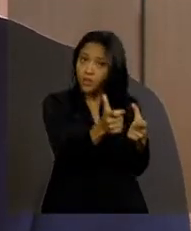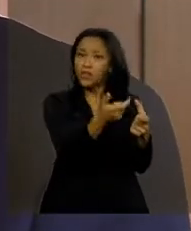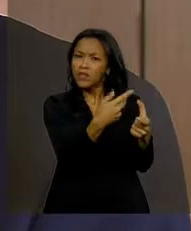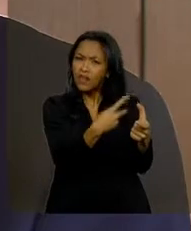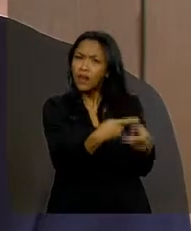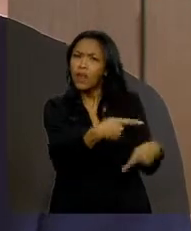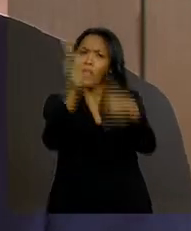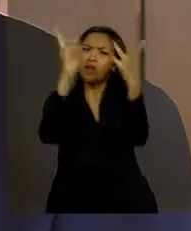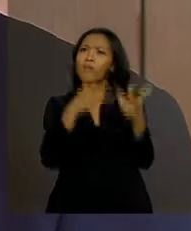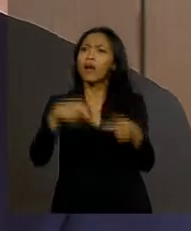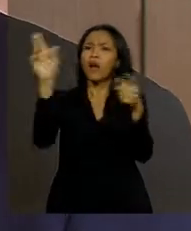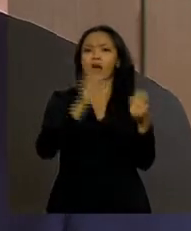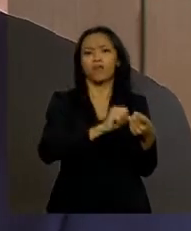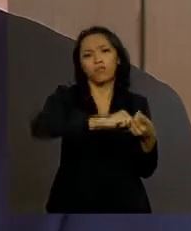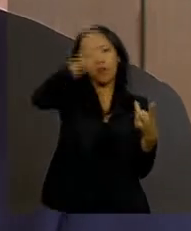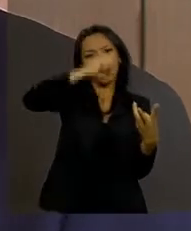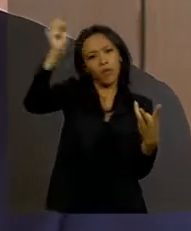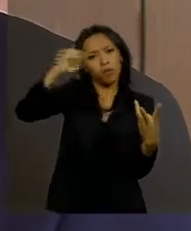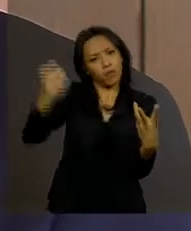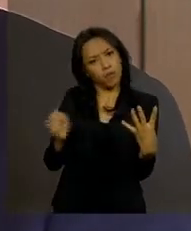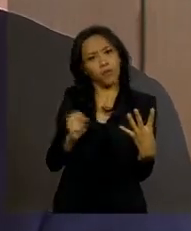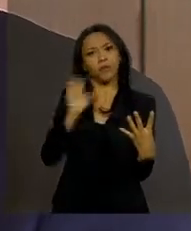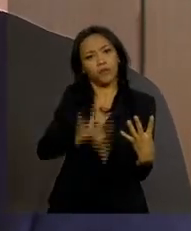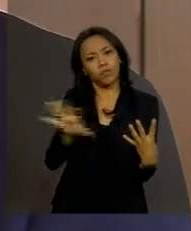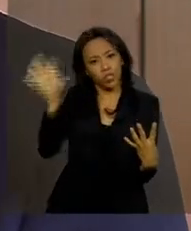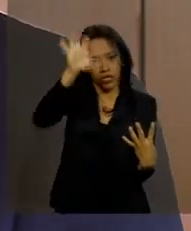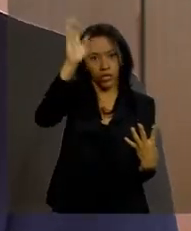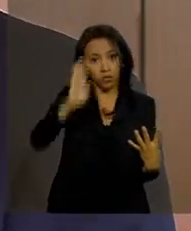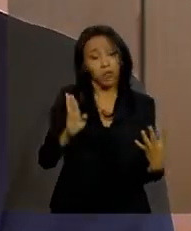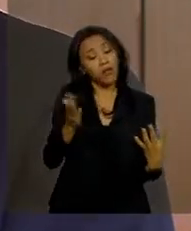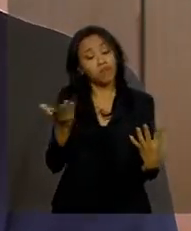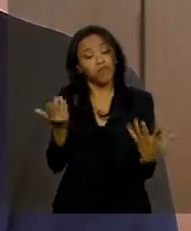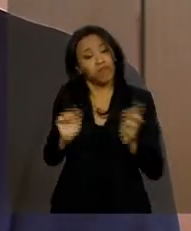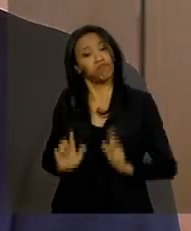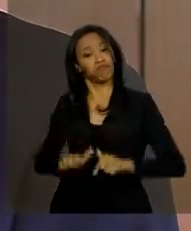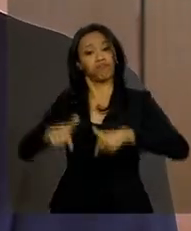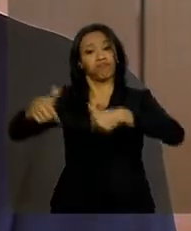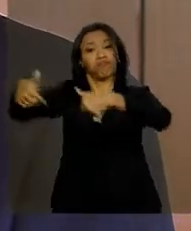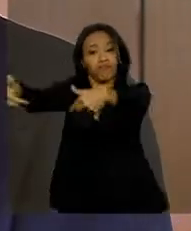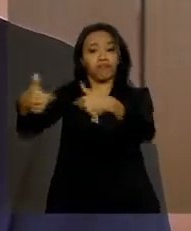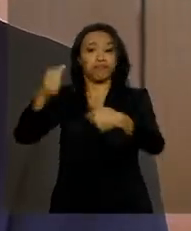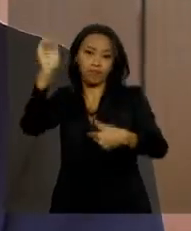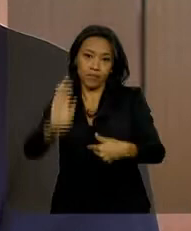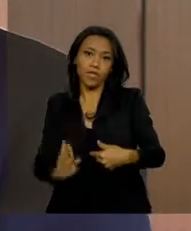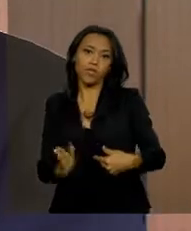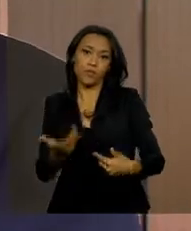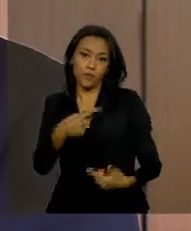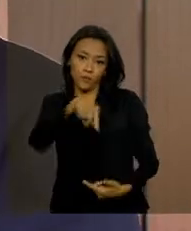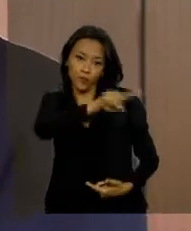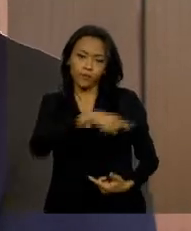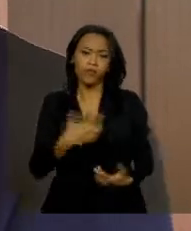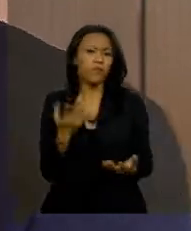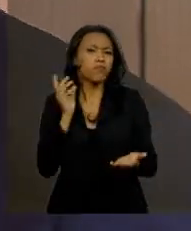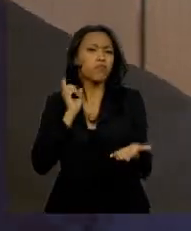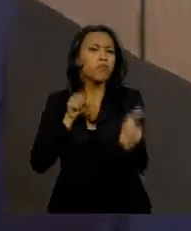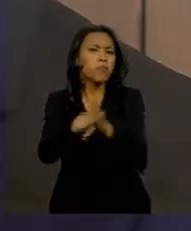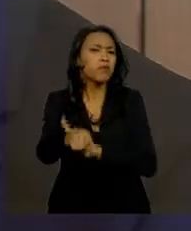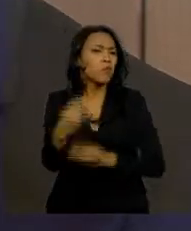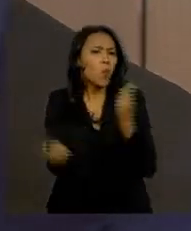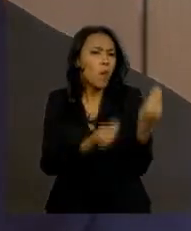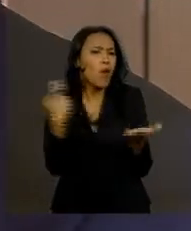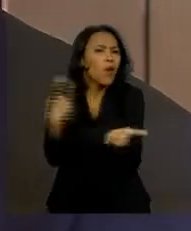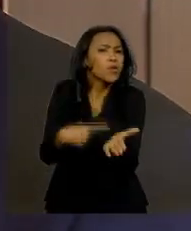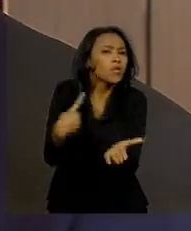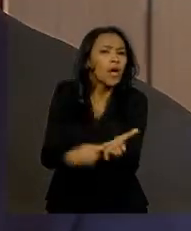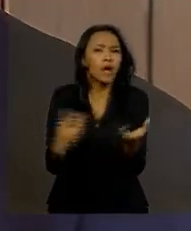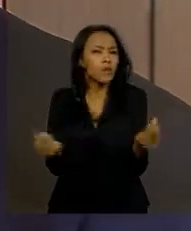os venezuelanos que vieram para reconstruir a sua vida aqui no nosso território agora como é feita a articulação com essas cidades que